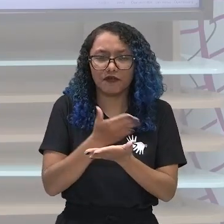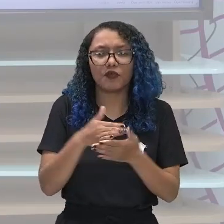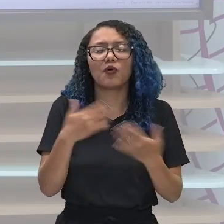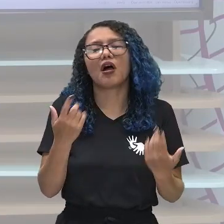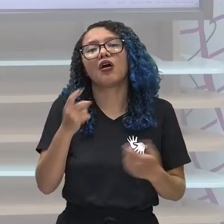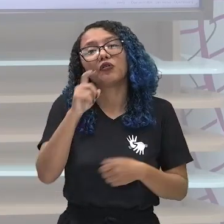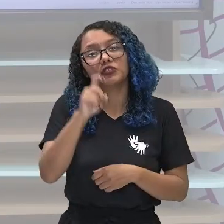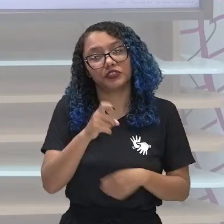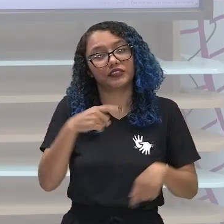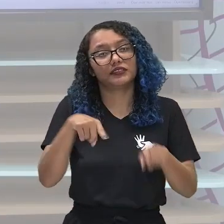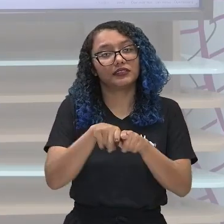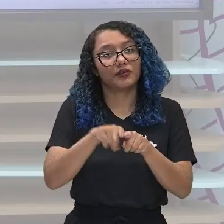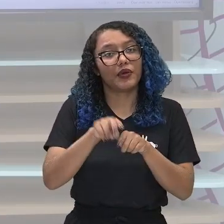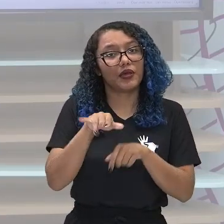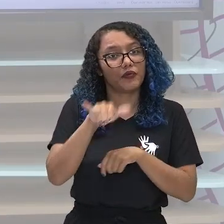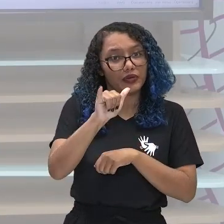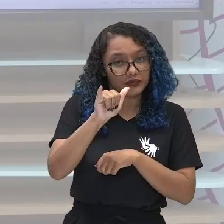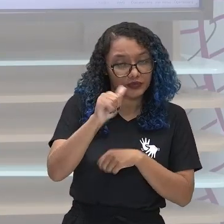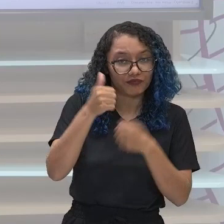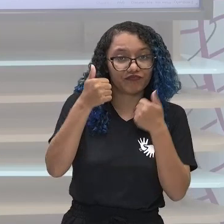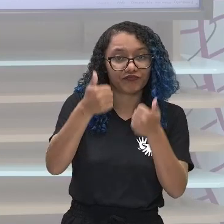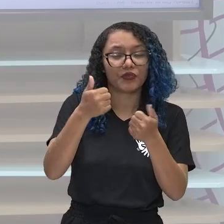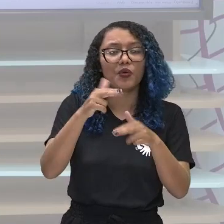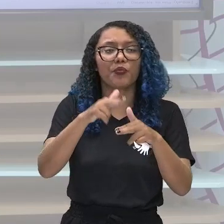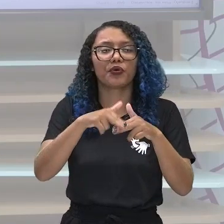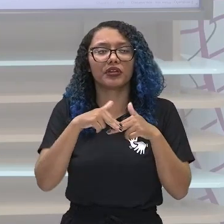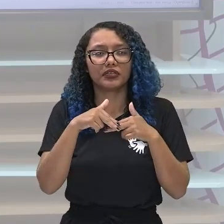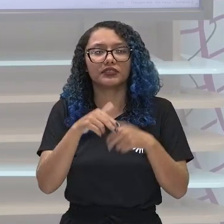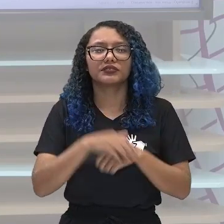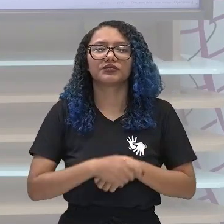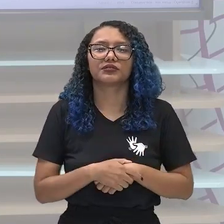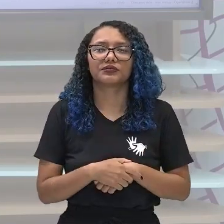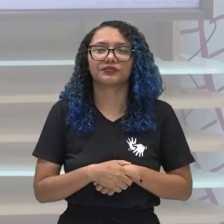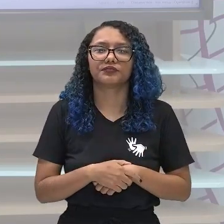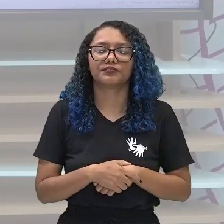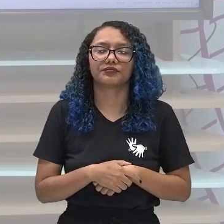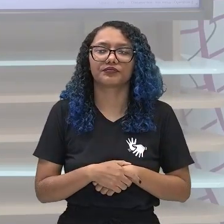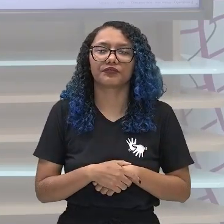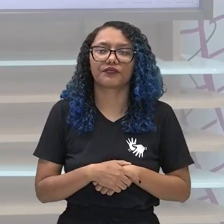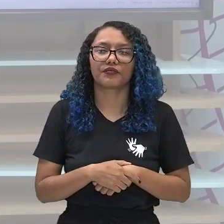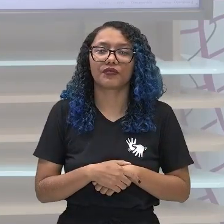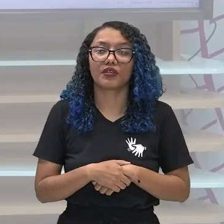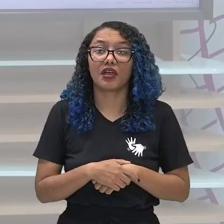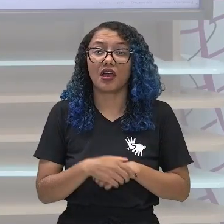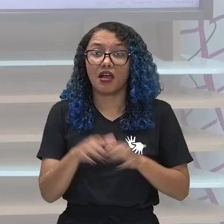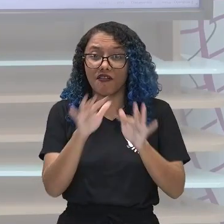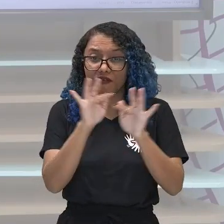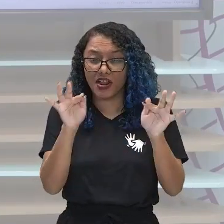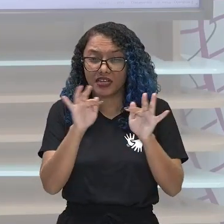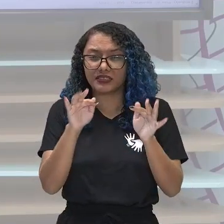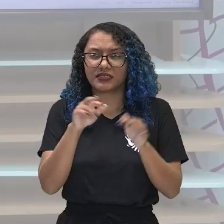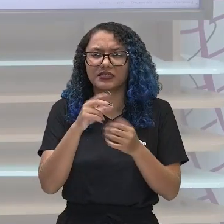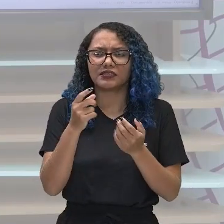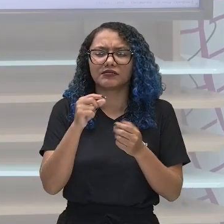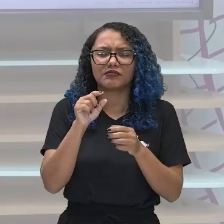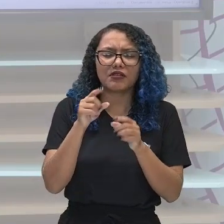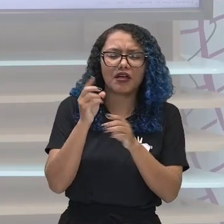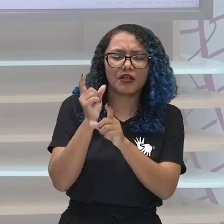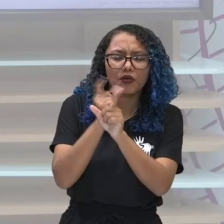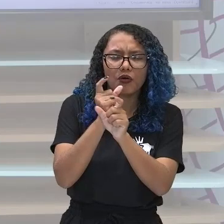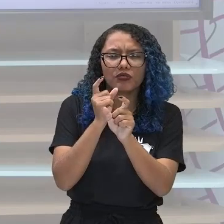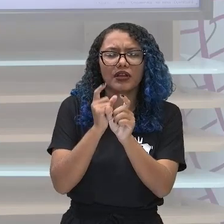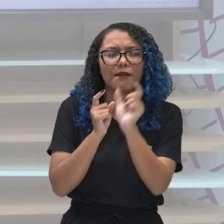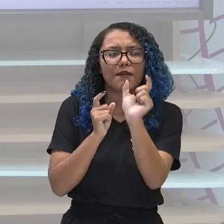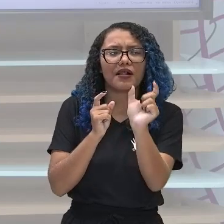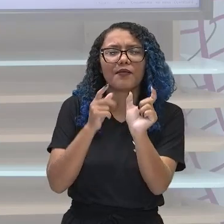e y, ok? Então, por isso que o professor Aldemir, ao ler a primeira frase, patos, eu já chamei x de patos.